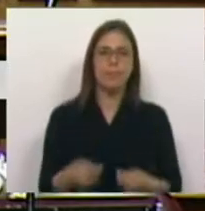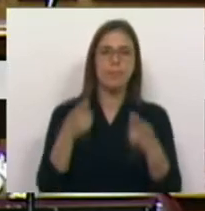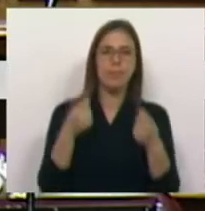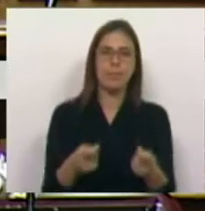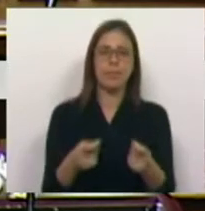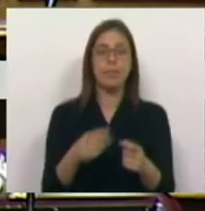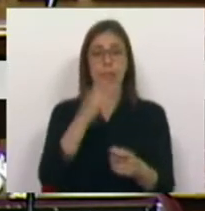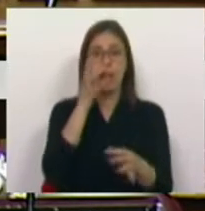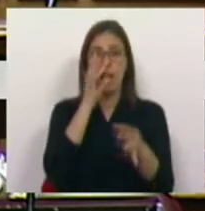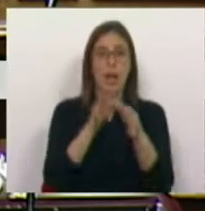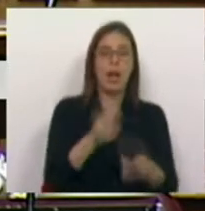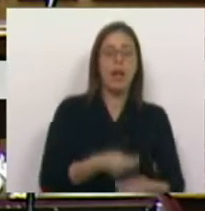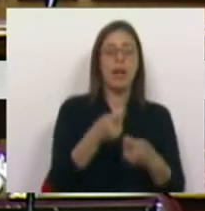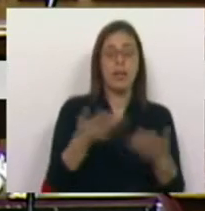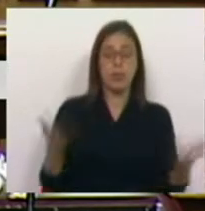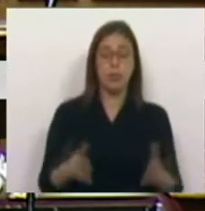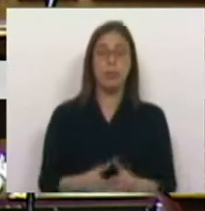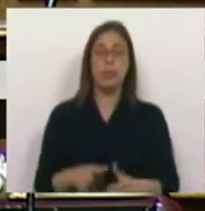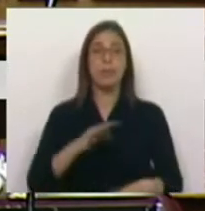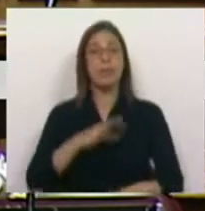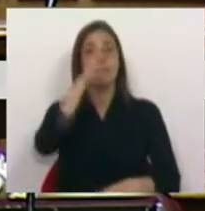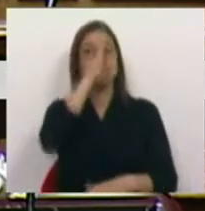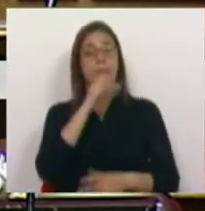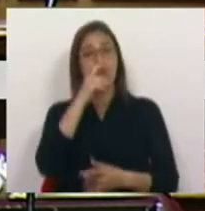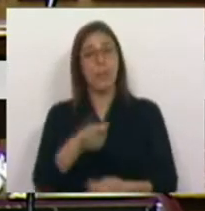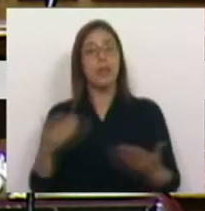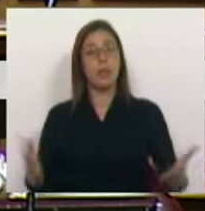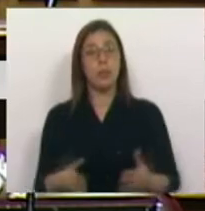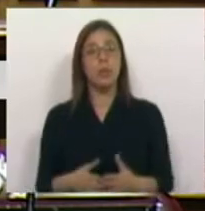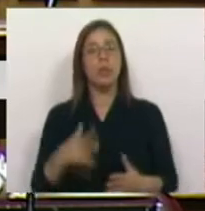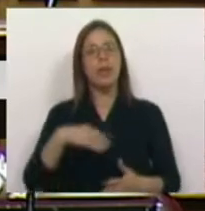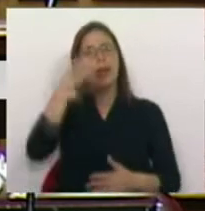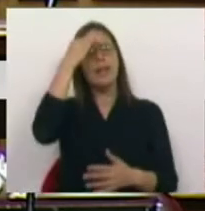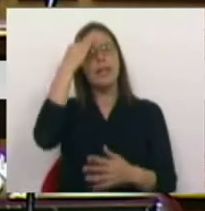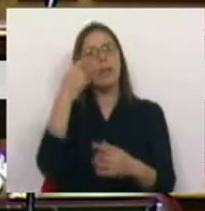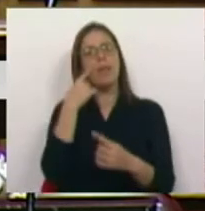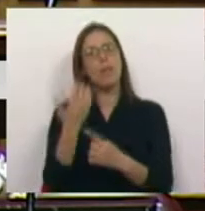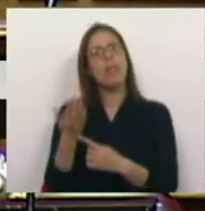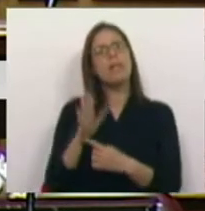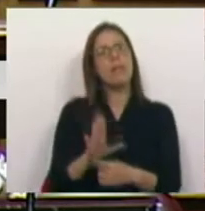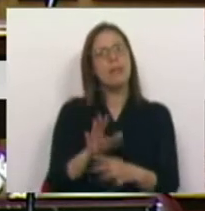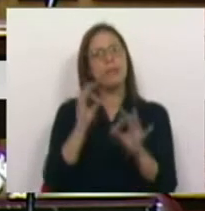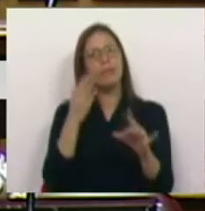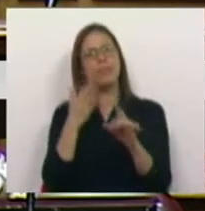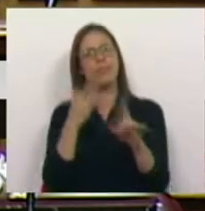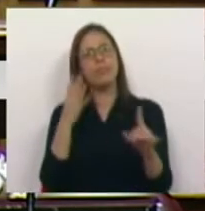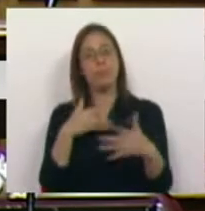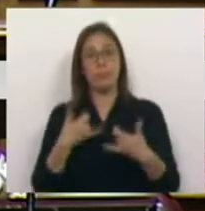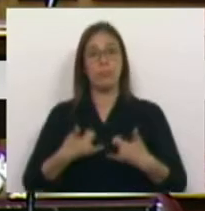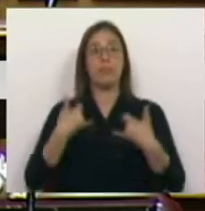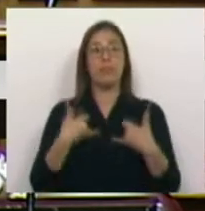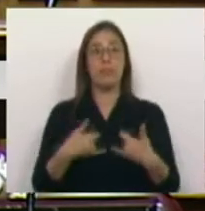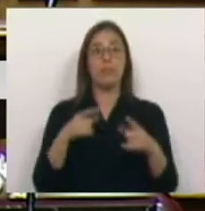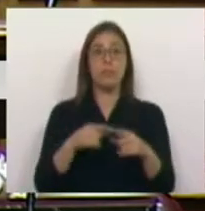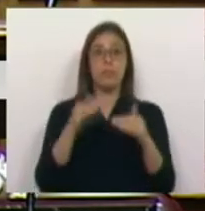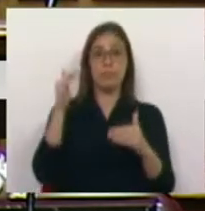investimento na pequena agricultura. E, Sr. Ministro da Agricultura, quer ver um exemplo concreto, gritante,